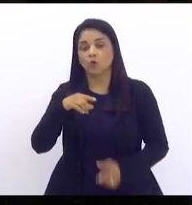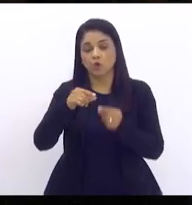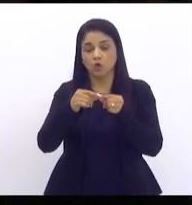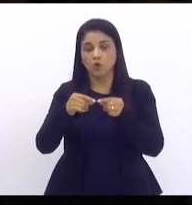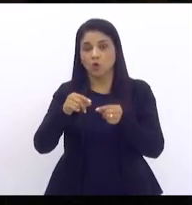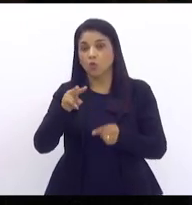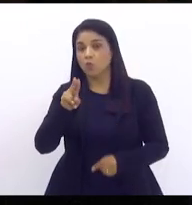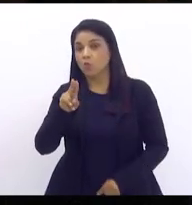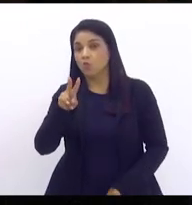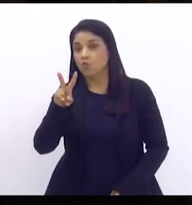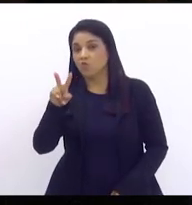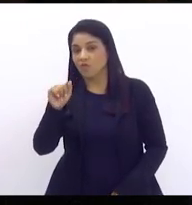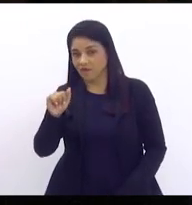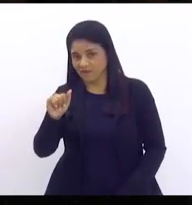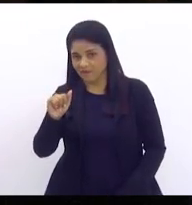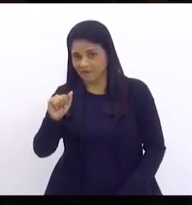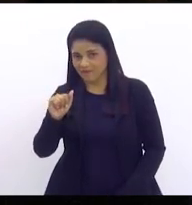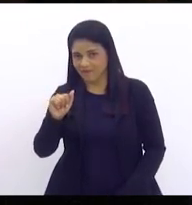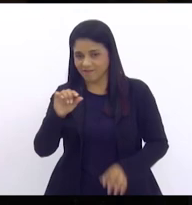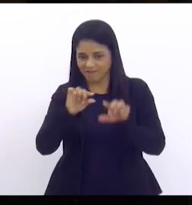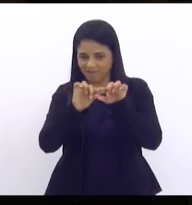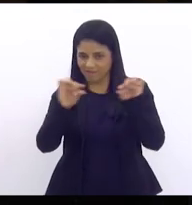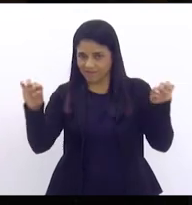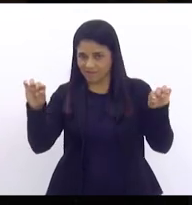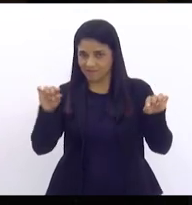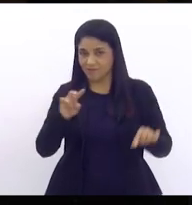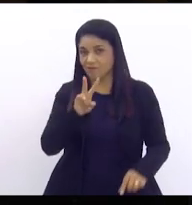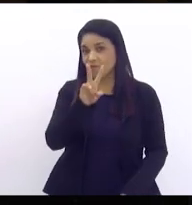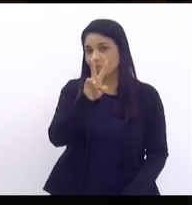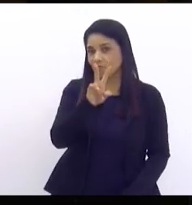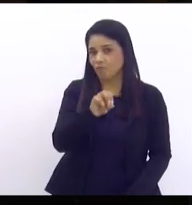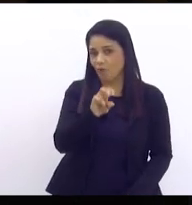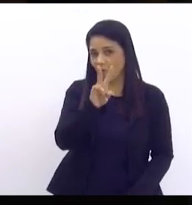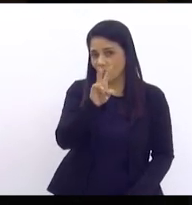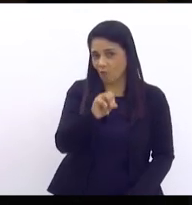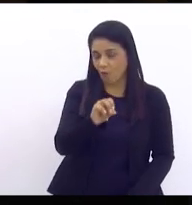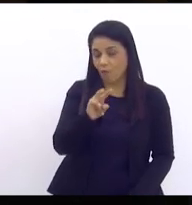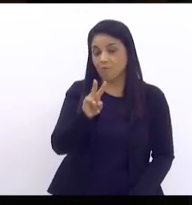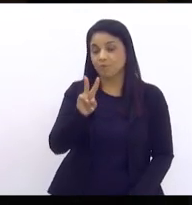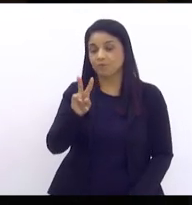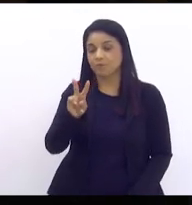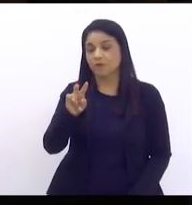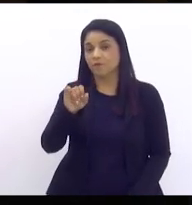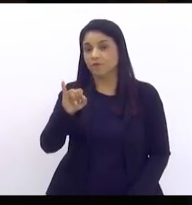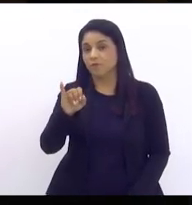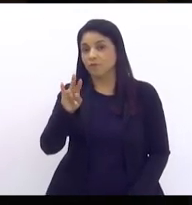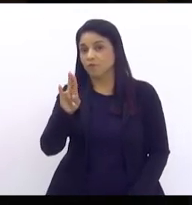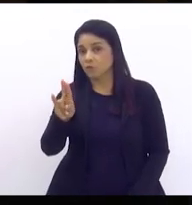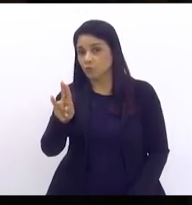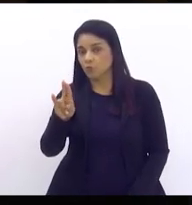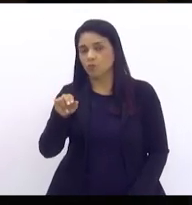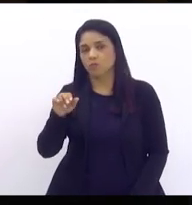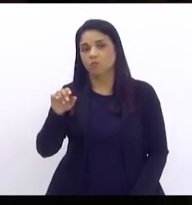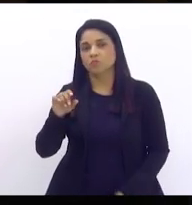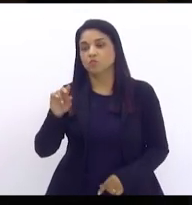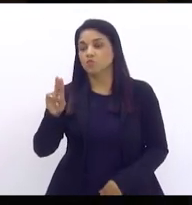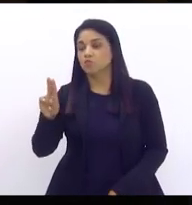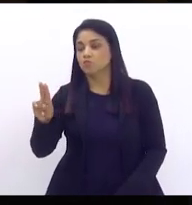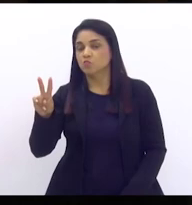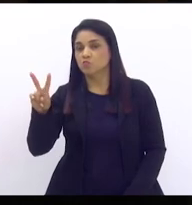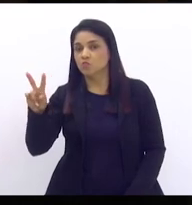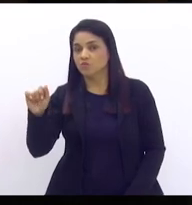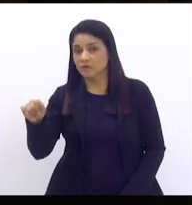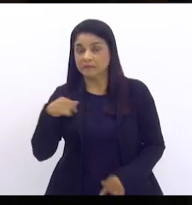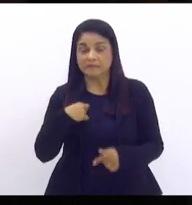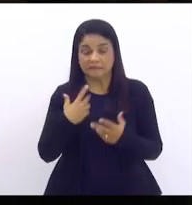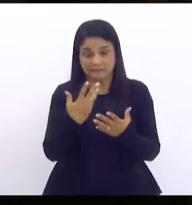Vovó viu a uva. Se tem uma lei que diz que é para aceitar PIX, cartão de crédito, cartão de débito, das credenciadas, do exame